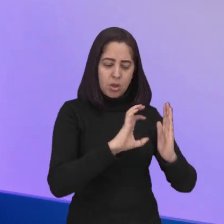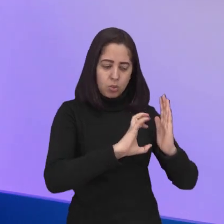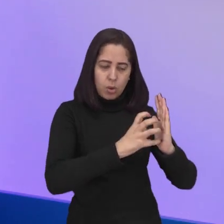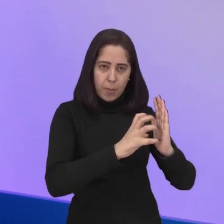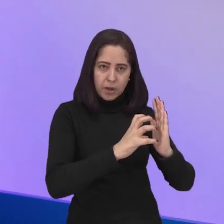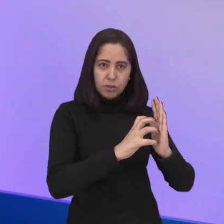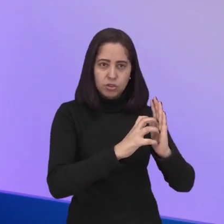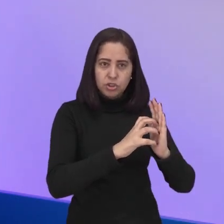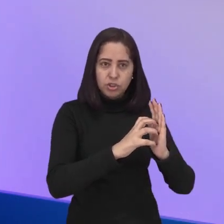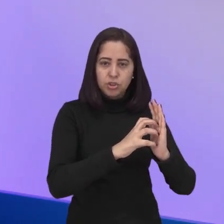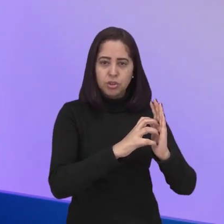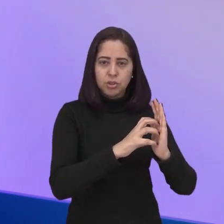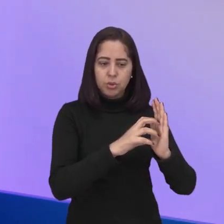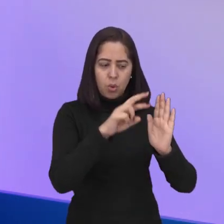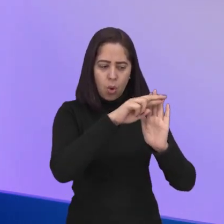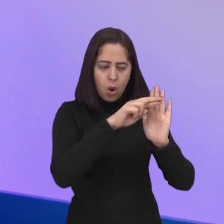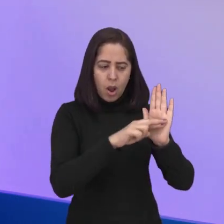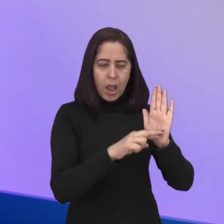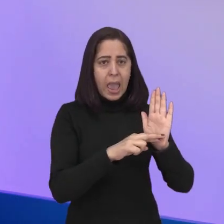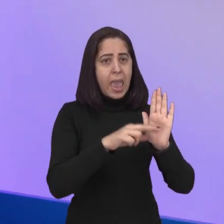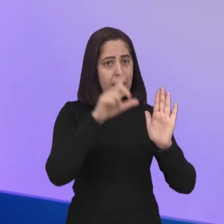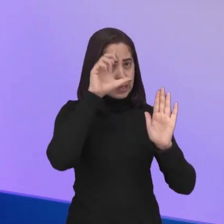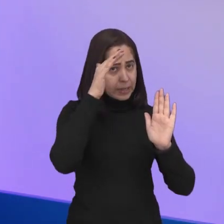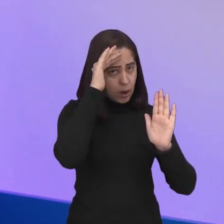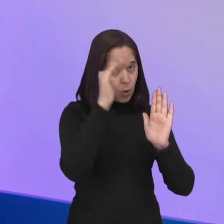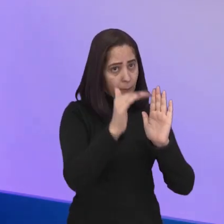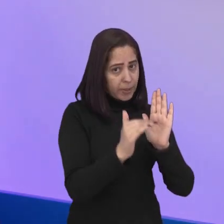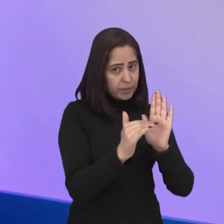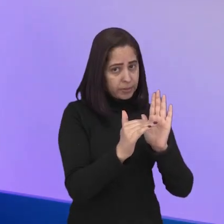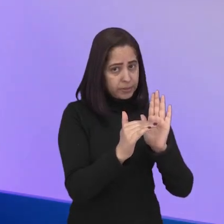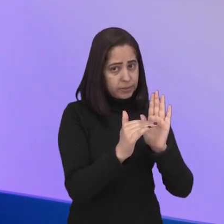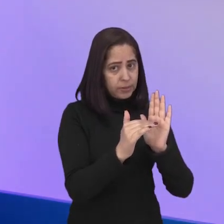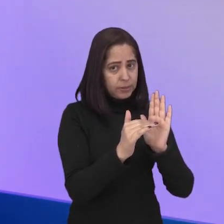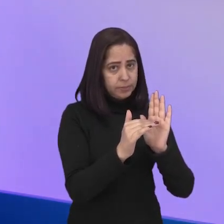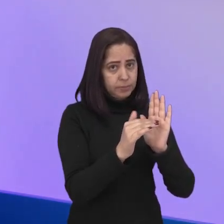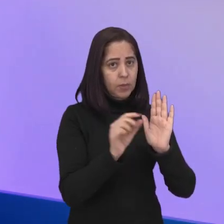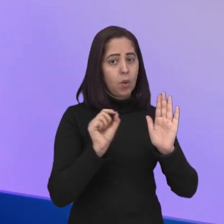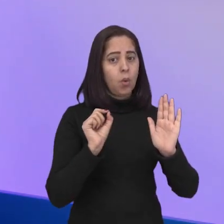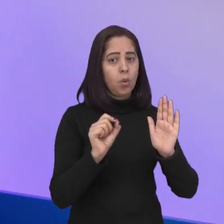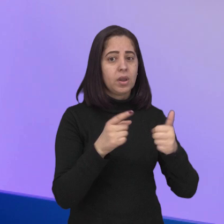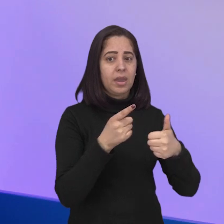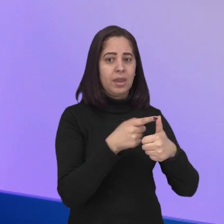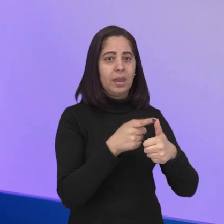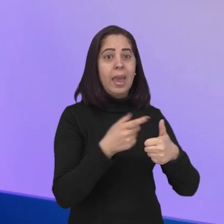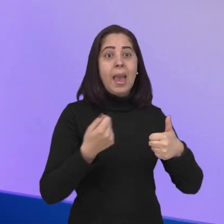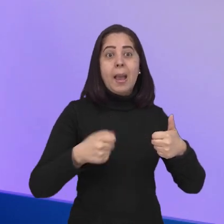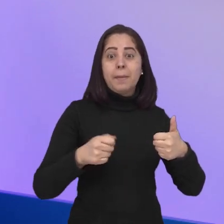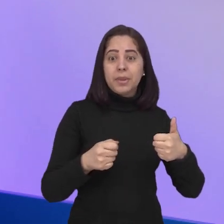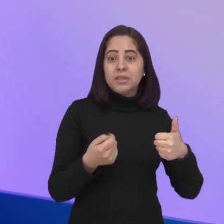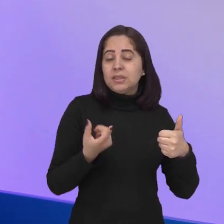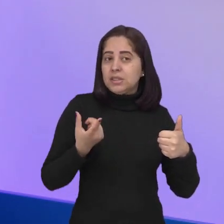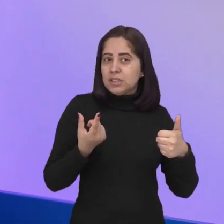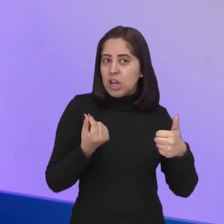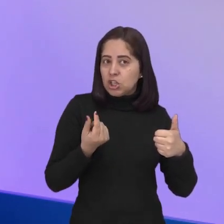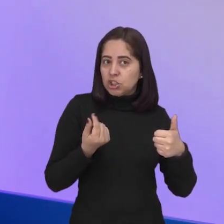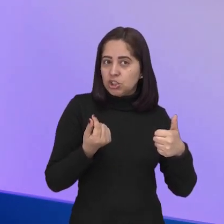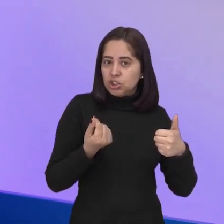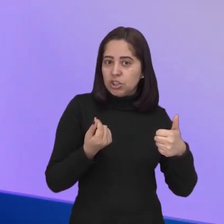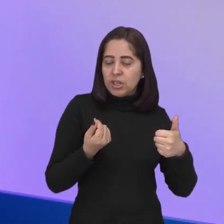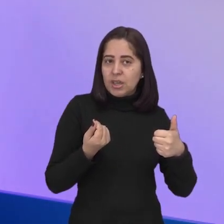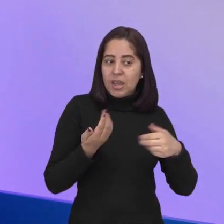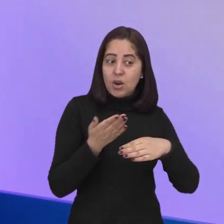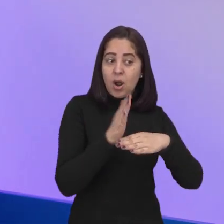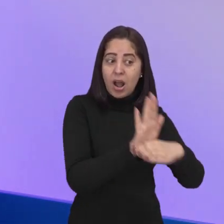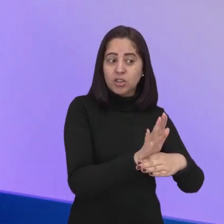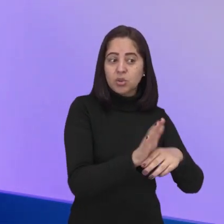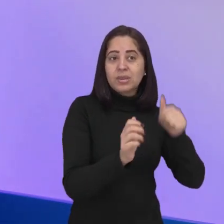dos partidos, ela obedeceu outras duas regras, que é a obrigação de destinar recursos de maneira